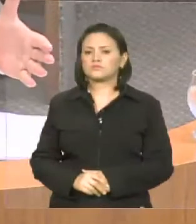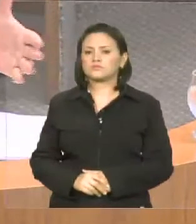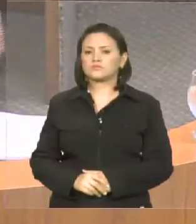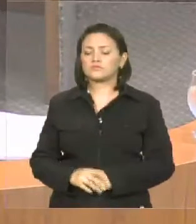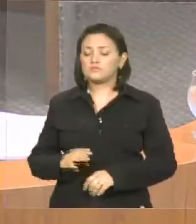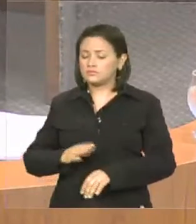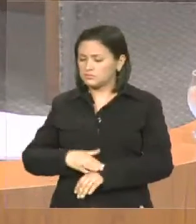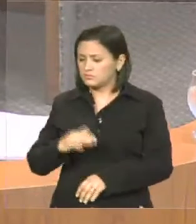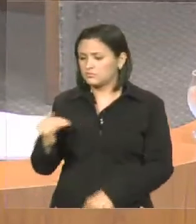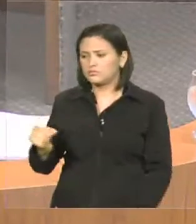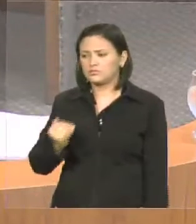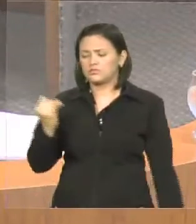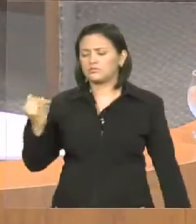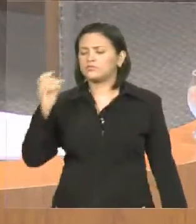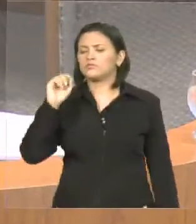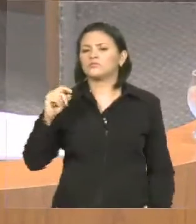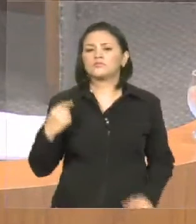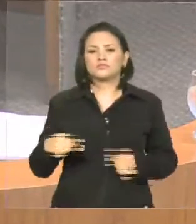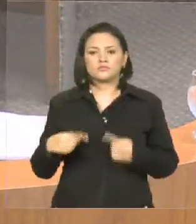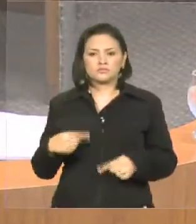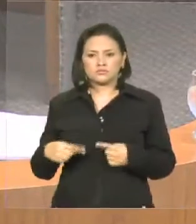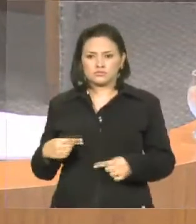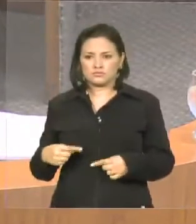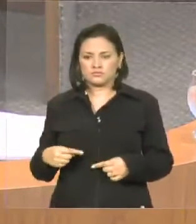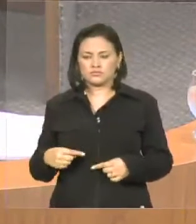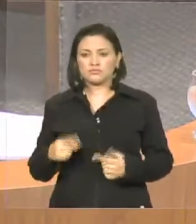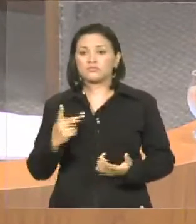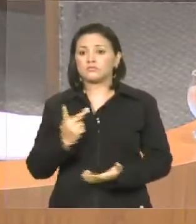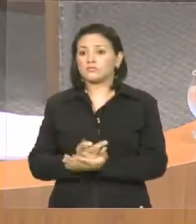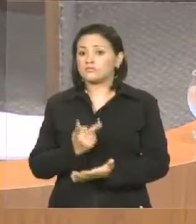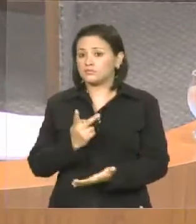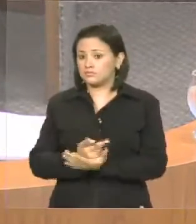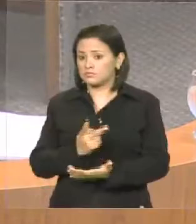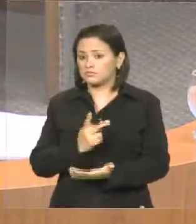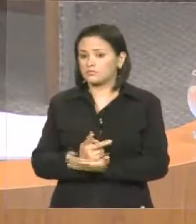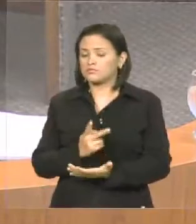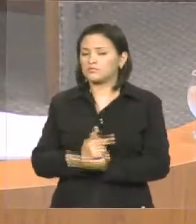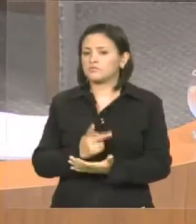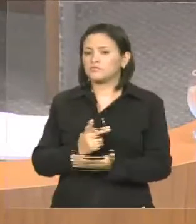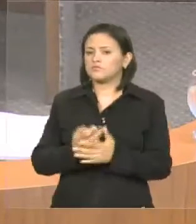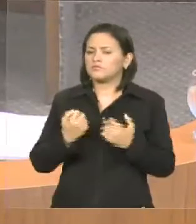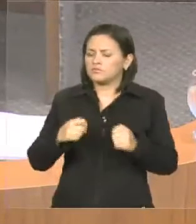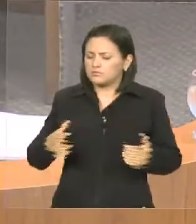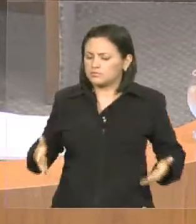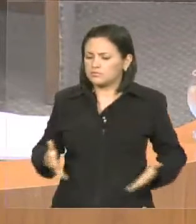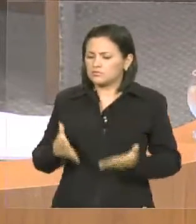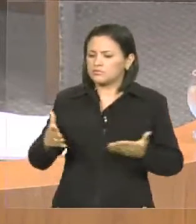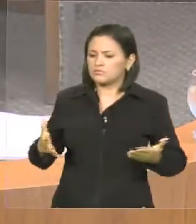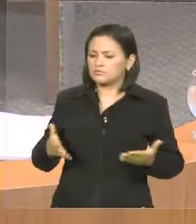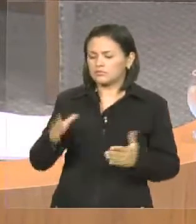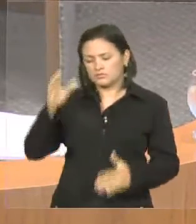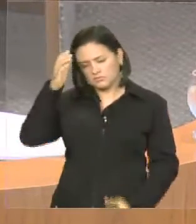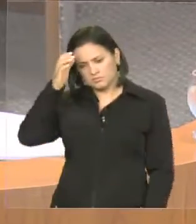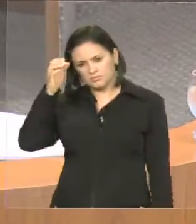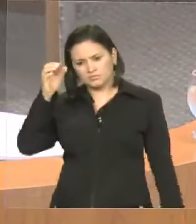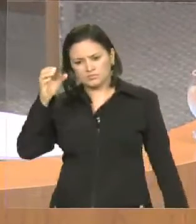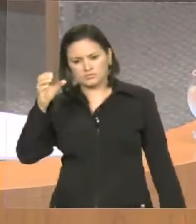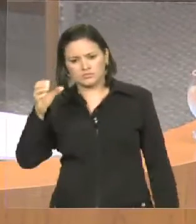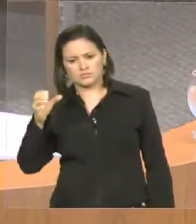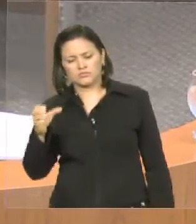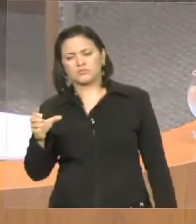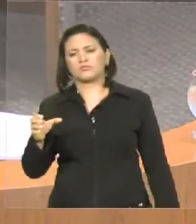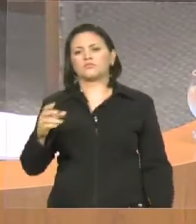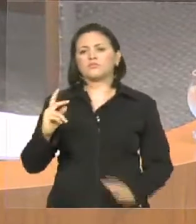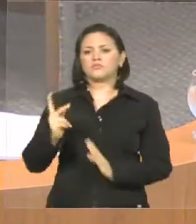partidárias. Então, nós temos sempre, até porque temos motivos, que louvar a nossa cultura, dos grandes literatos, dos grandes escritores, dos